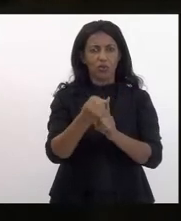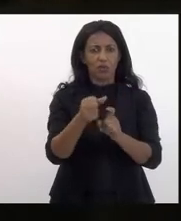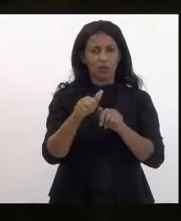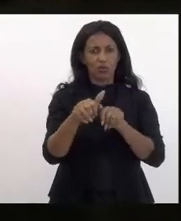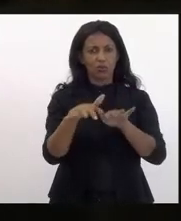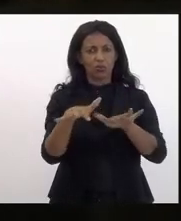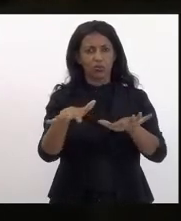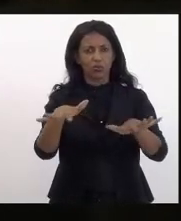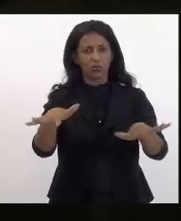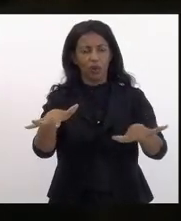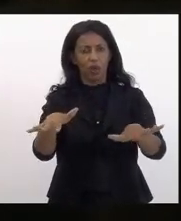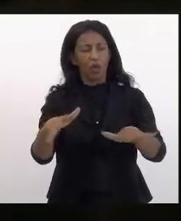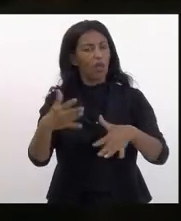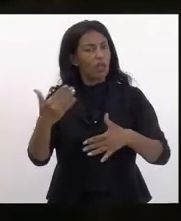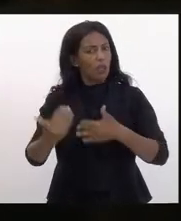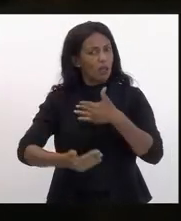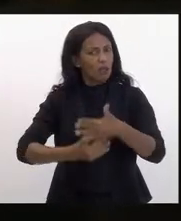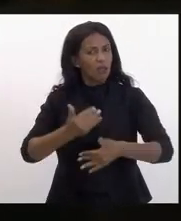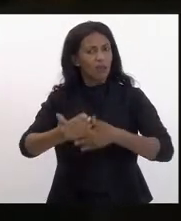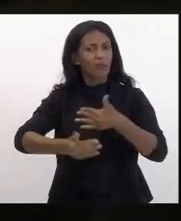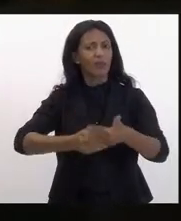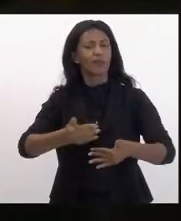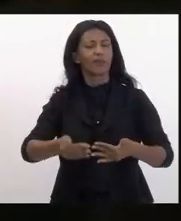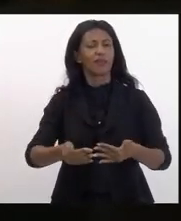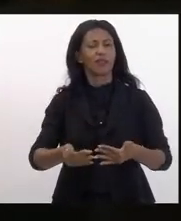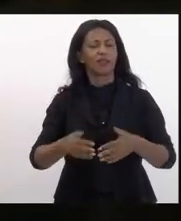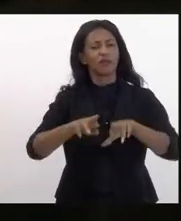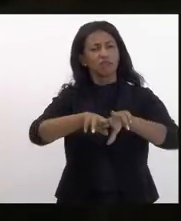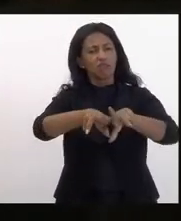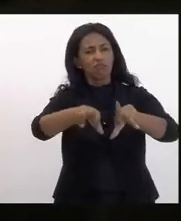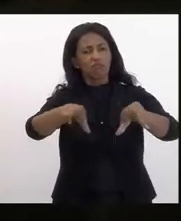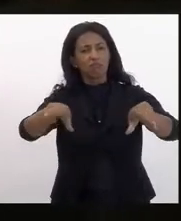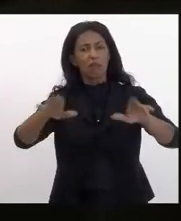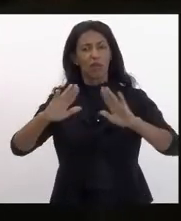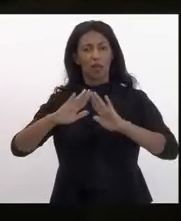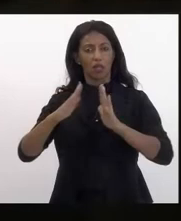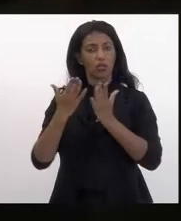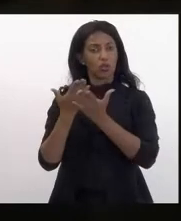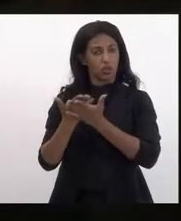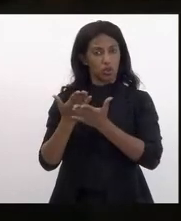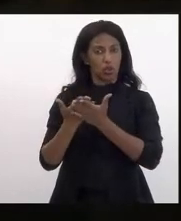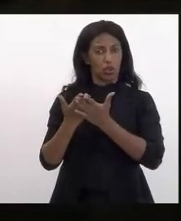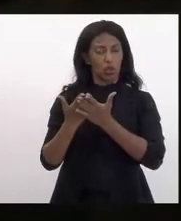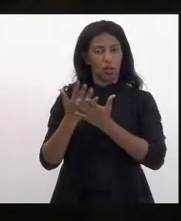E é recorrente em diversas escolas de samba